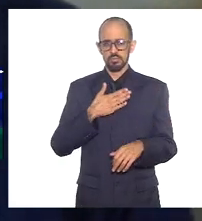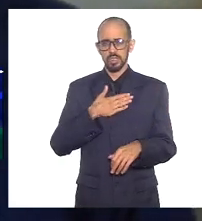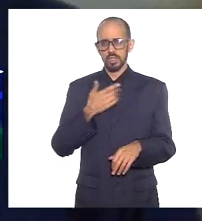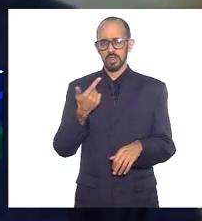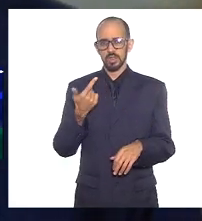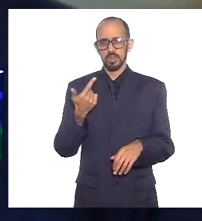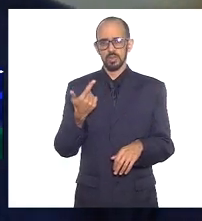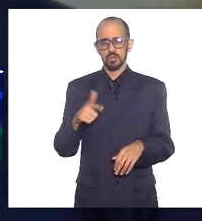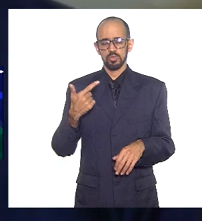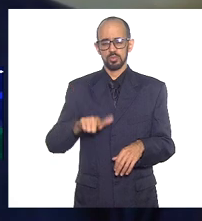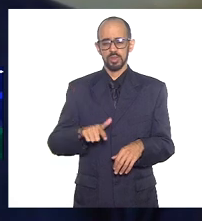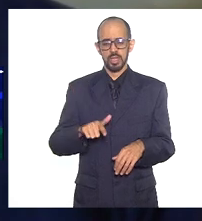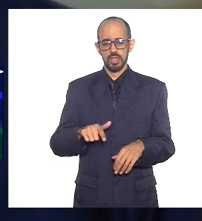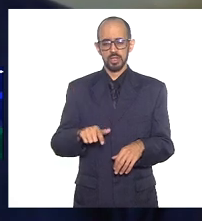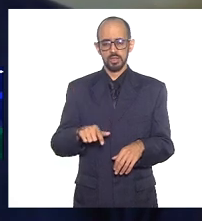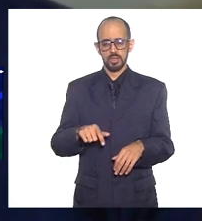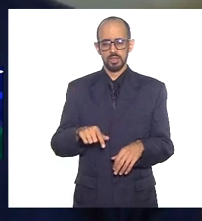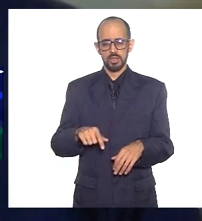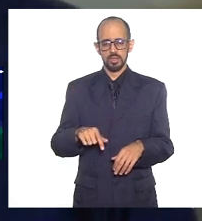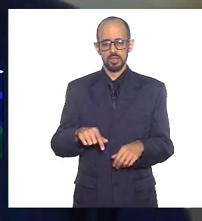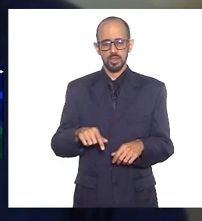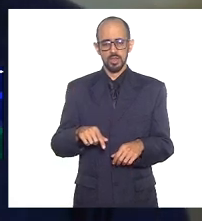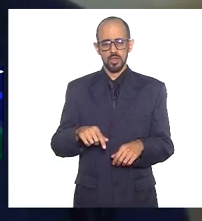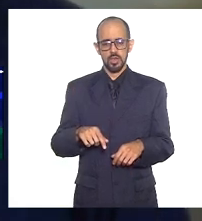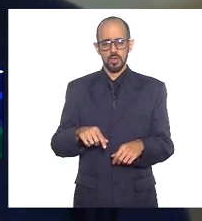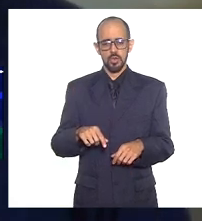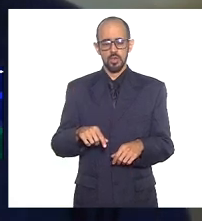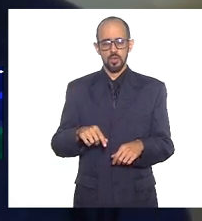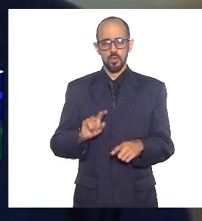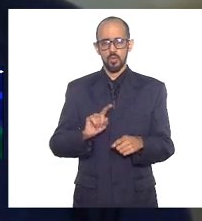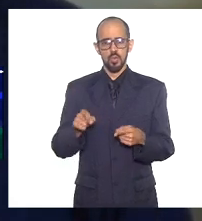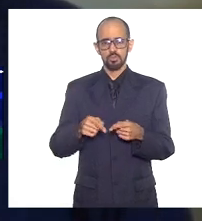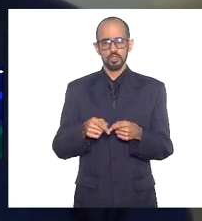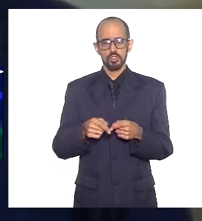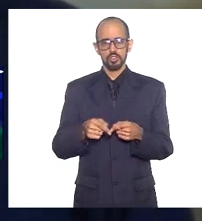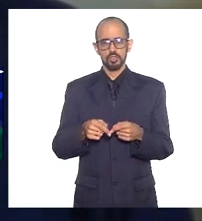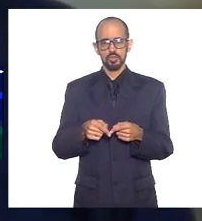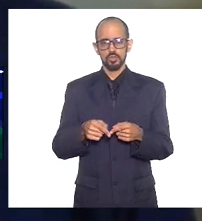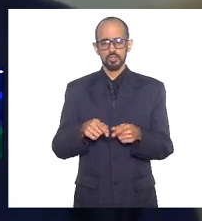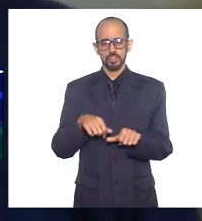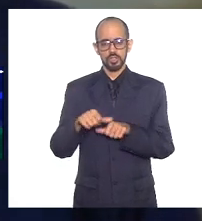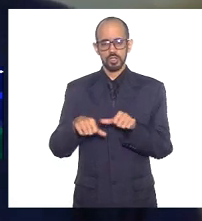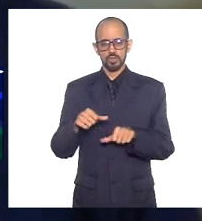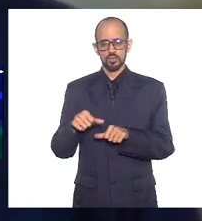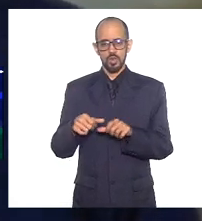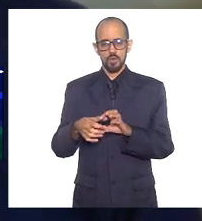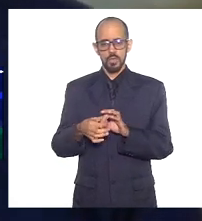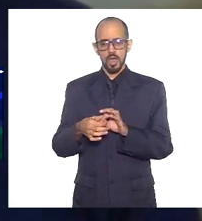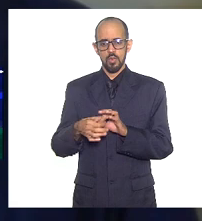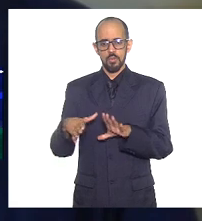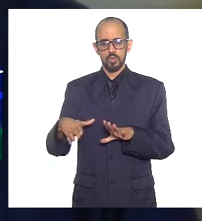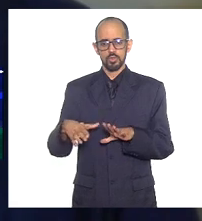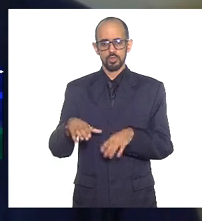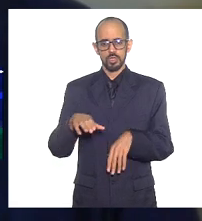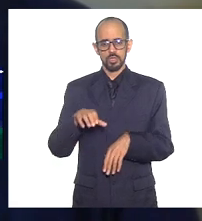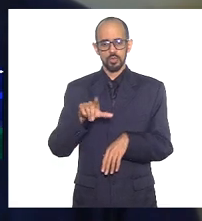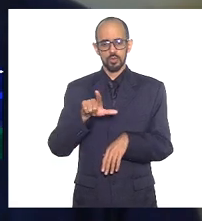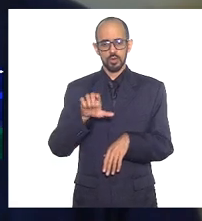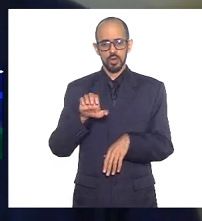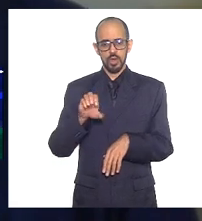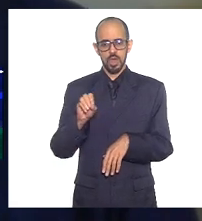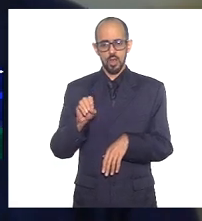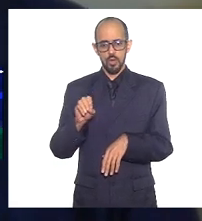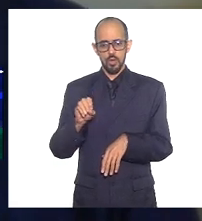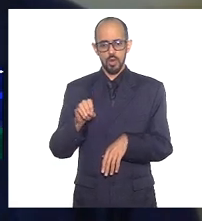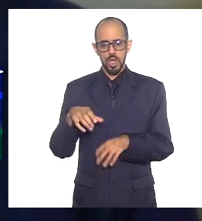transformar um projeto em autorizativo e foi uma emenda do deputado Léo Vieira para autorizar